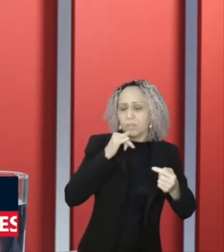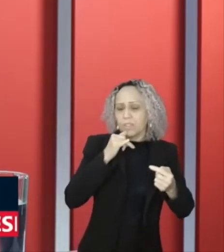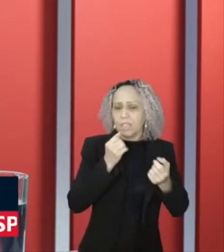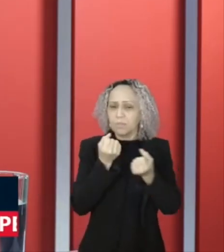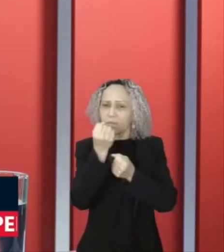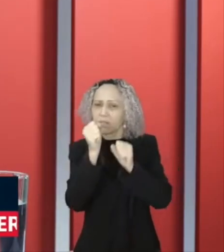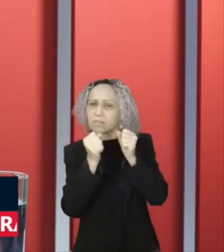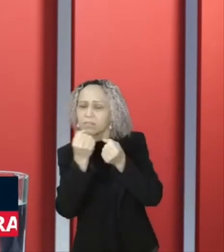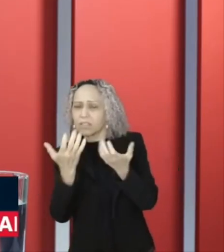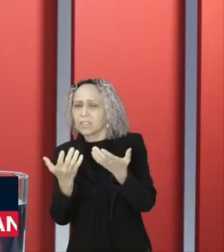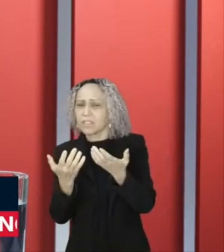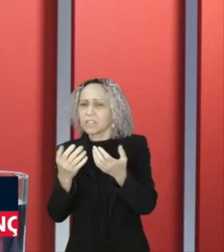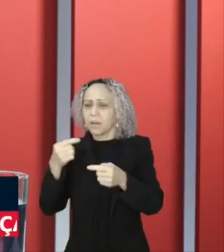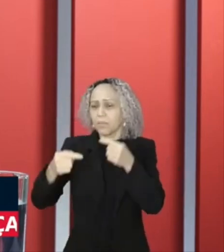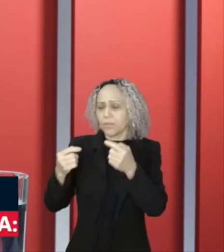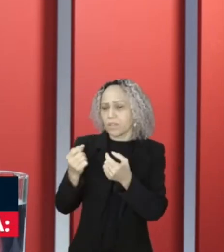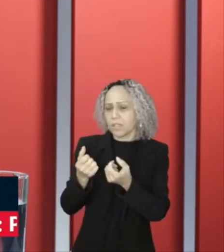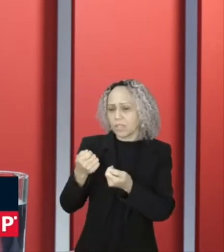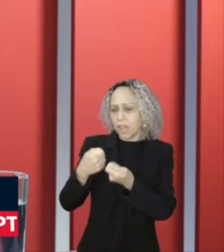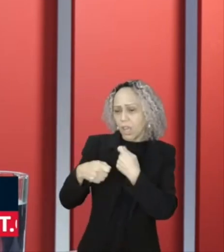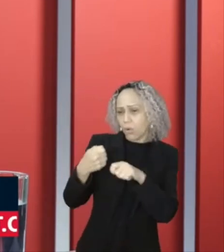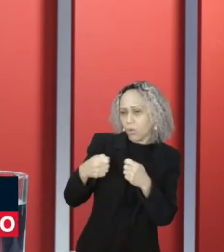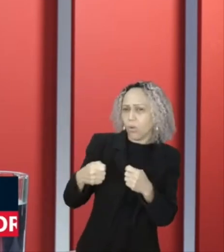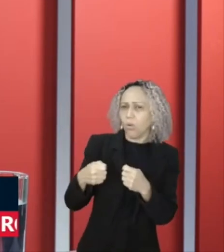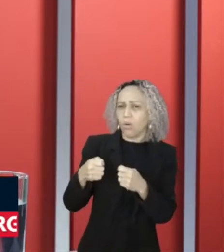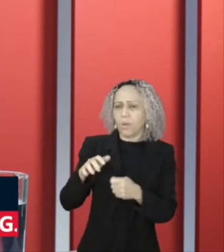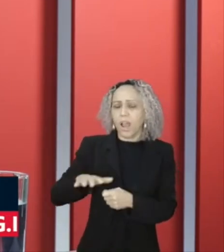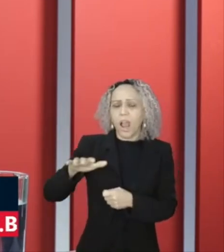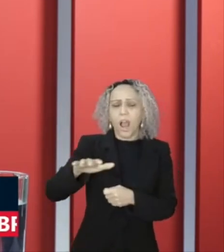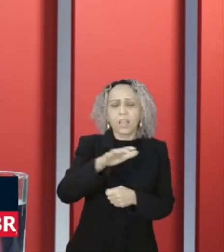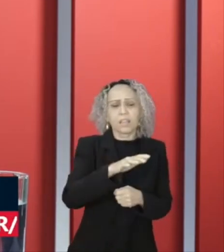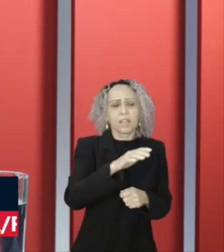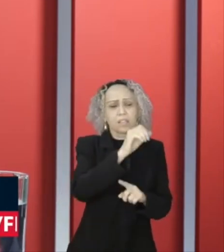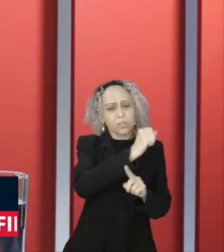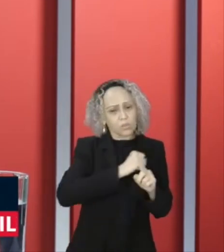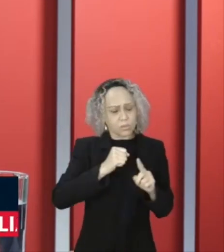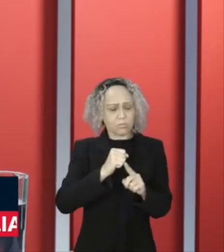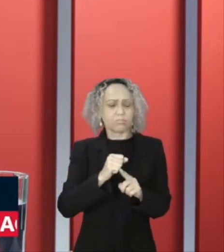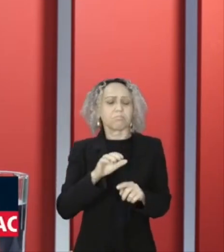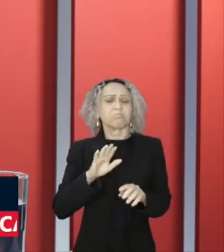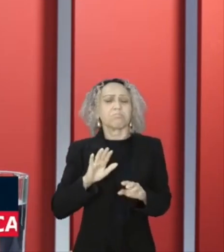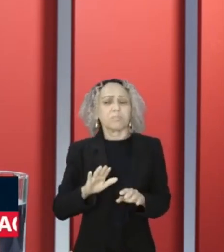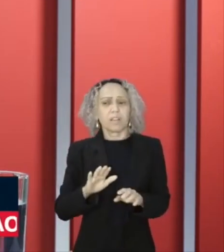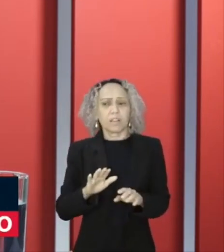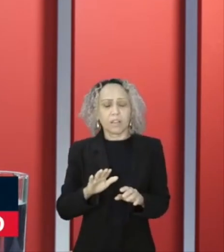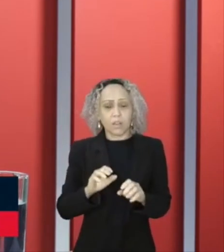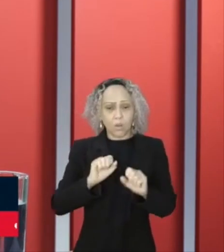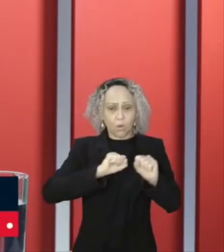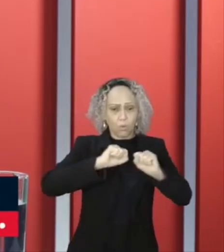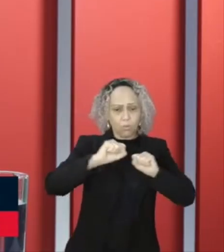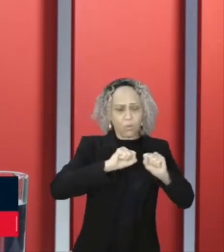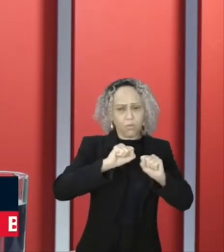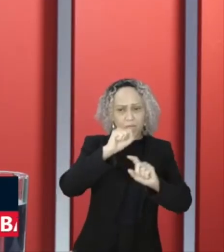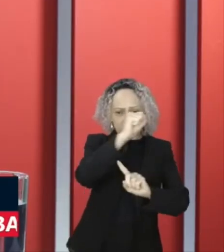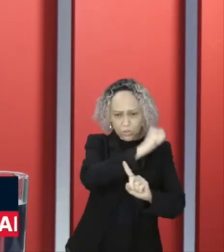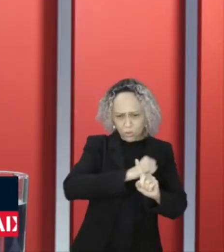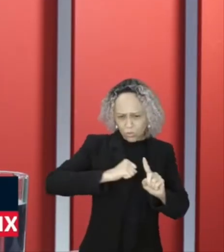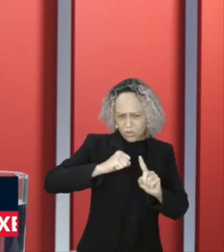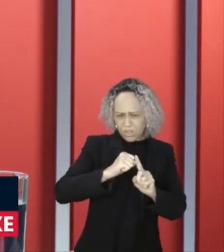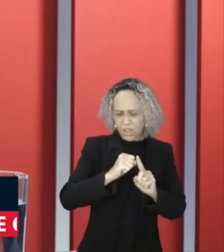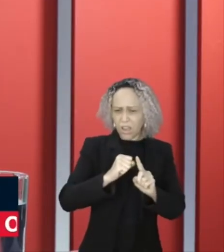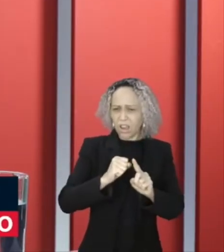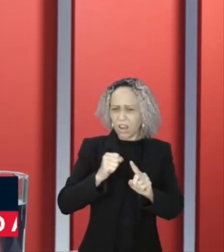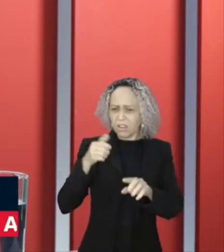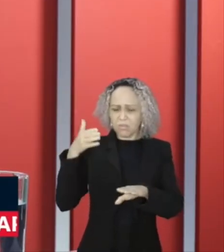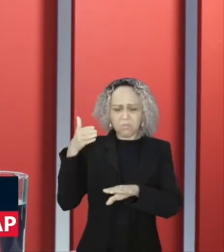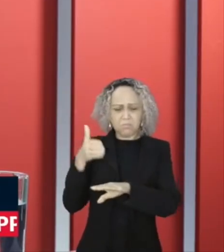econômica, as áreas sociais. Então, foi muito qualificada a participação dos movimentos sociais no Fórum